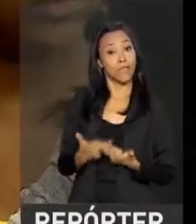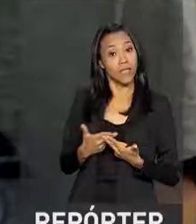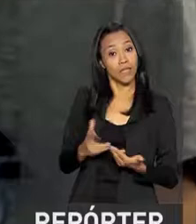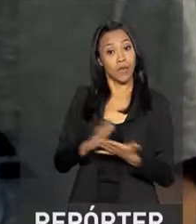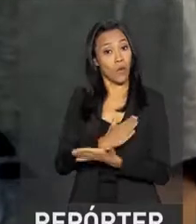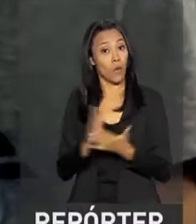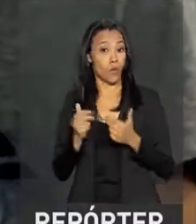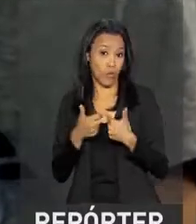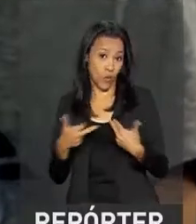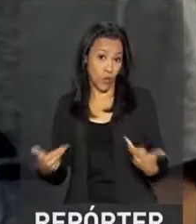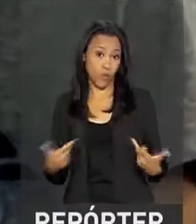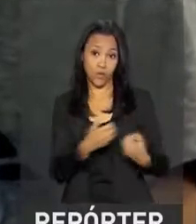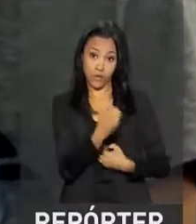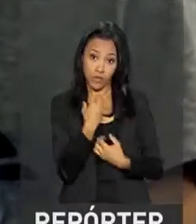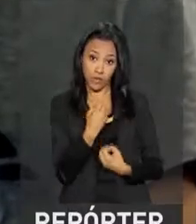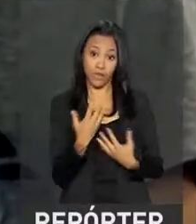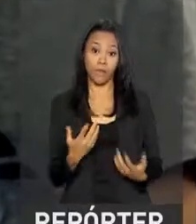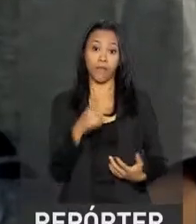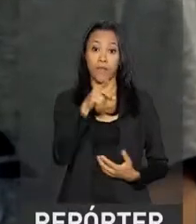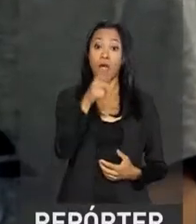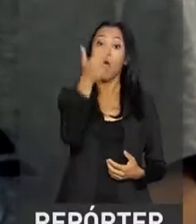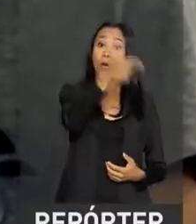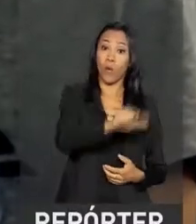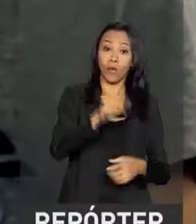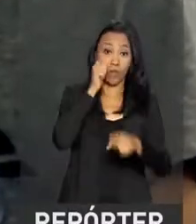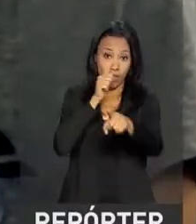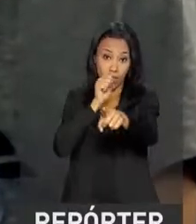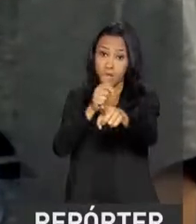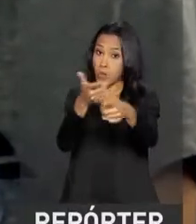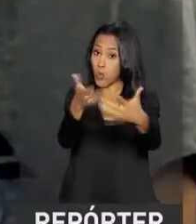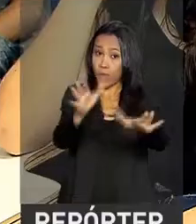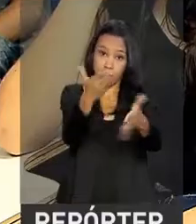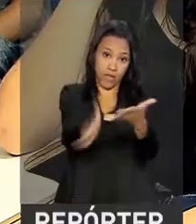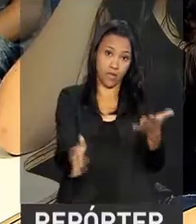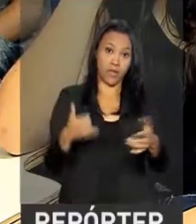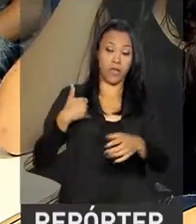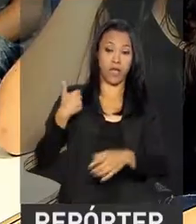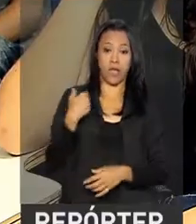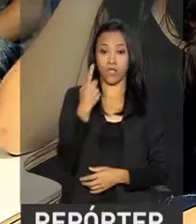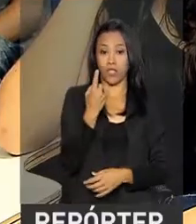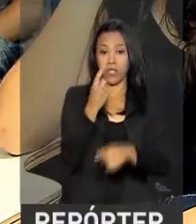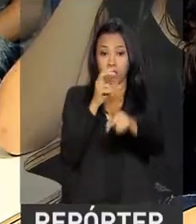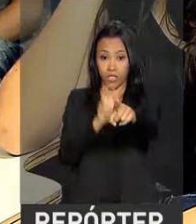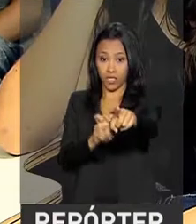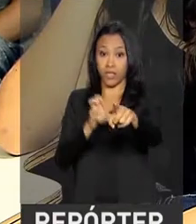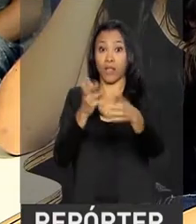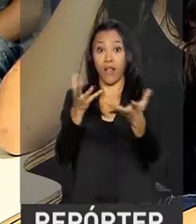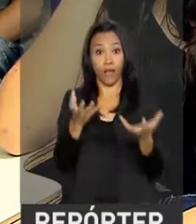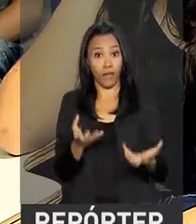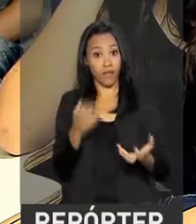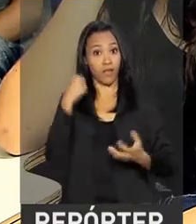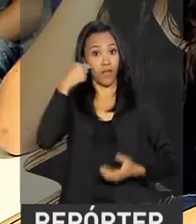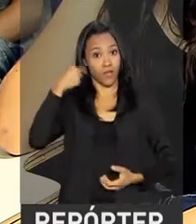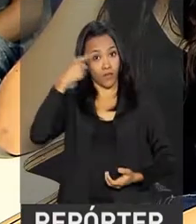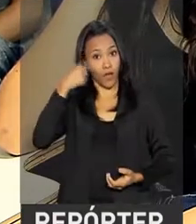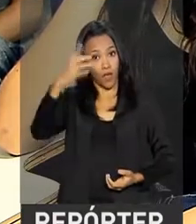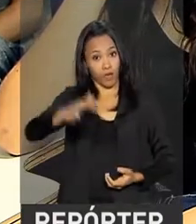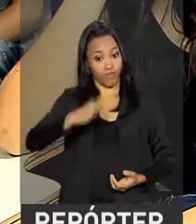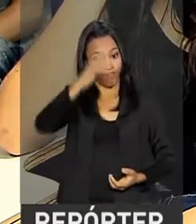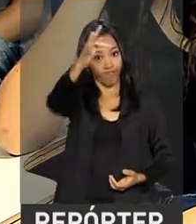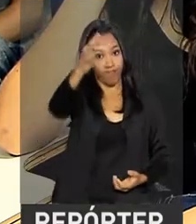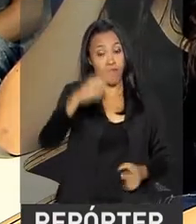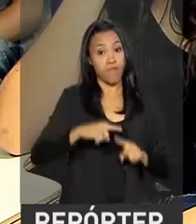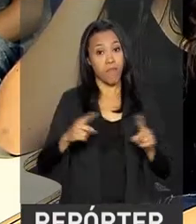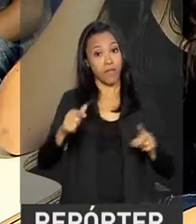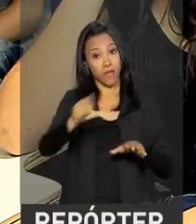coisas até aí eu também não quer perder nenhum detalhe com 15 anos ela sonha longe quer ser advogada mas ante